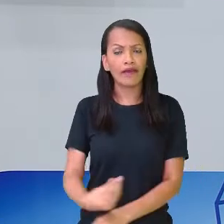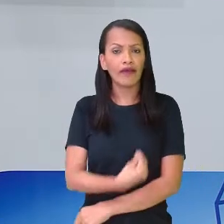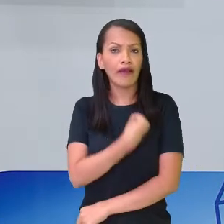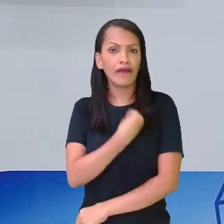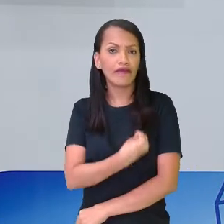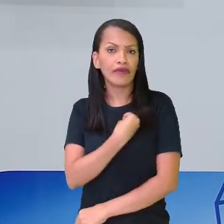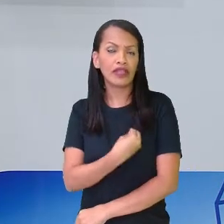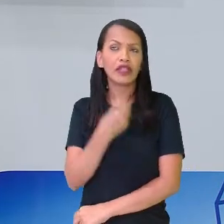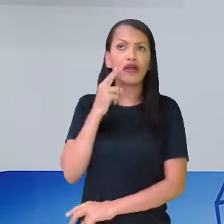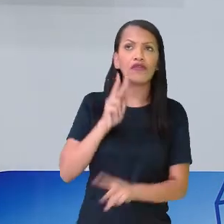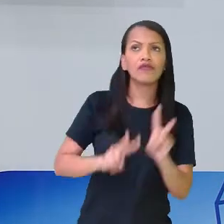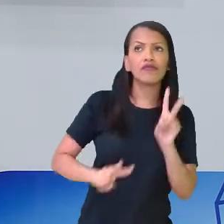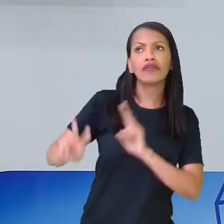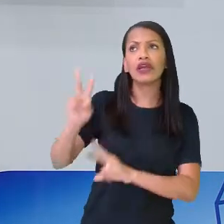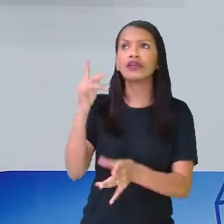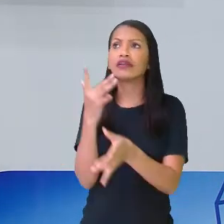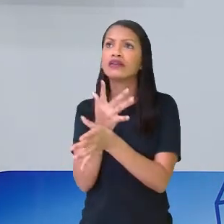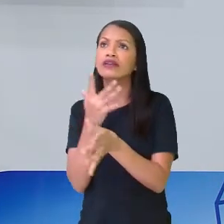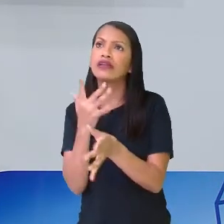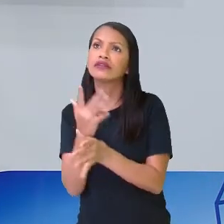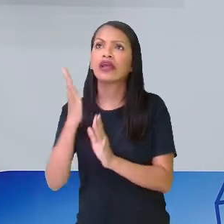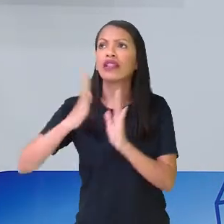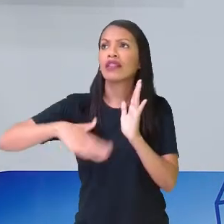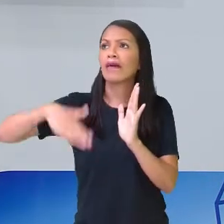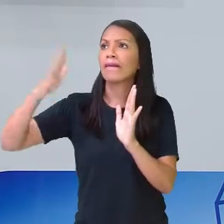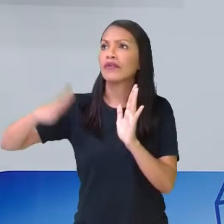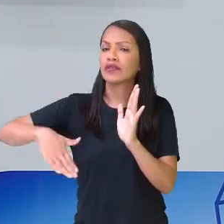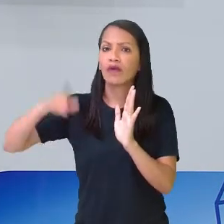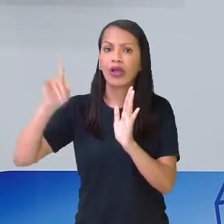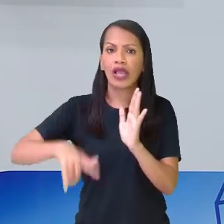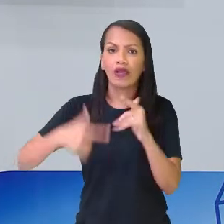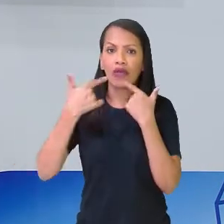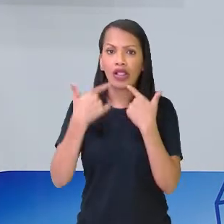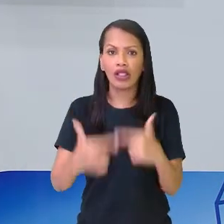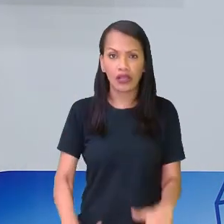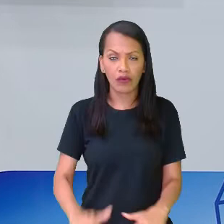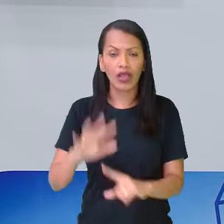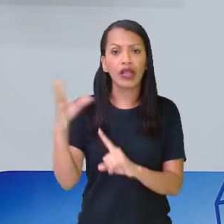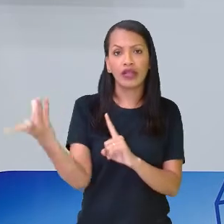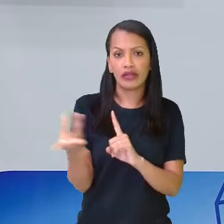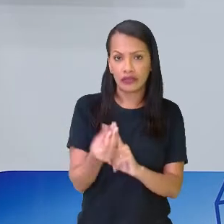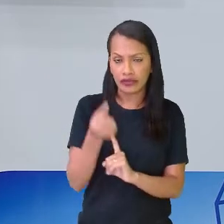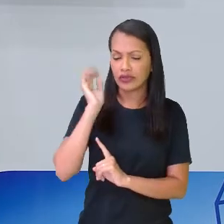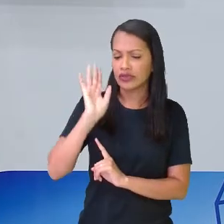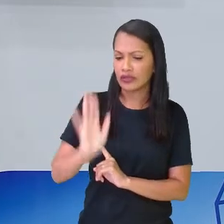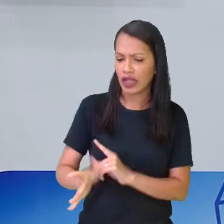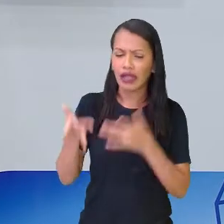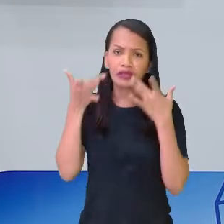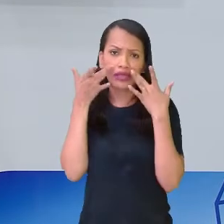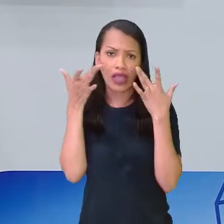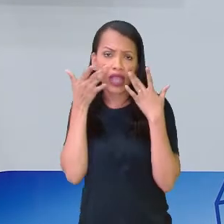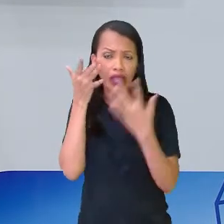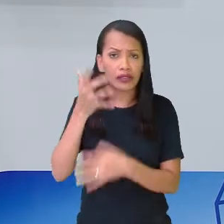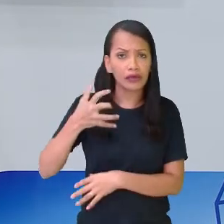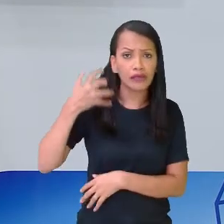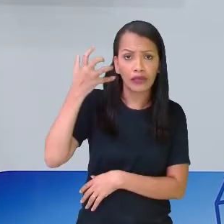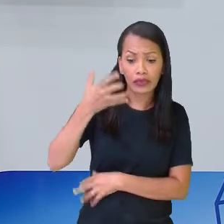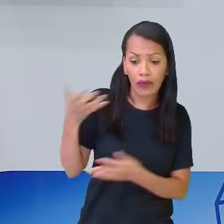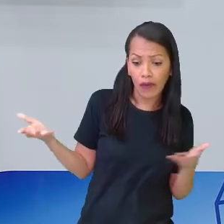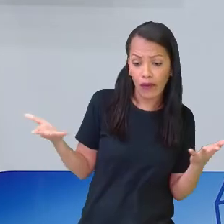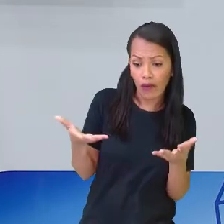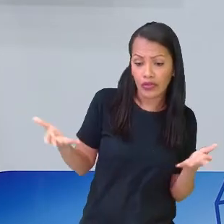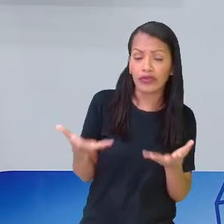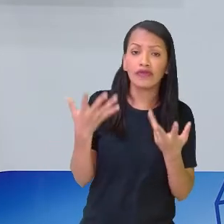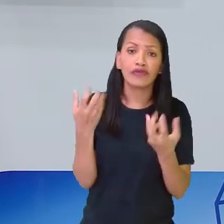eles veem na cidade através da pintura, que é uma linguagem artística. A gente já falou muito aqui de teatro, de música, né? Hoje nós